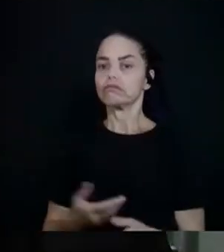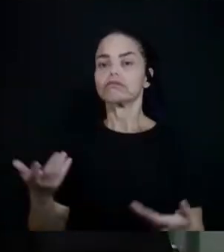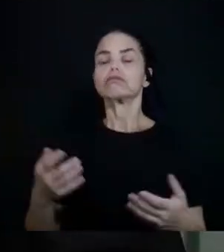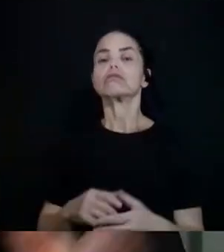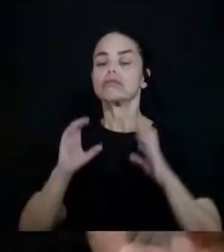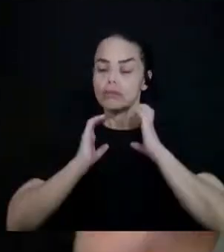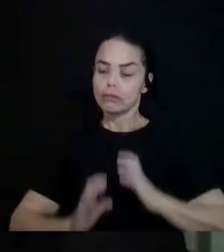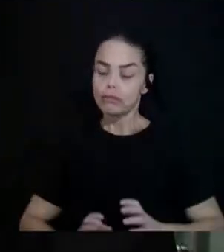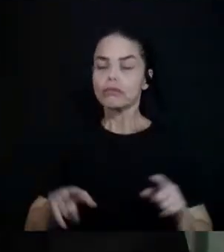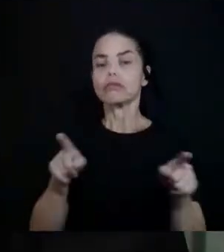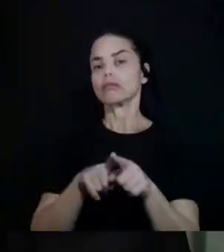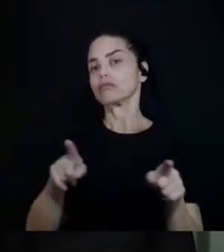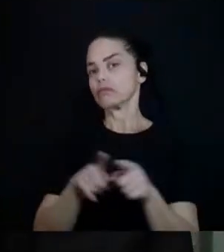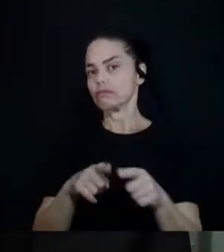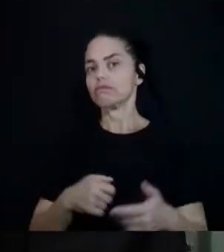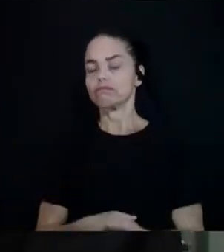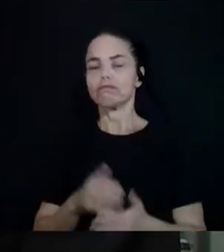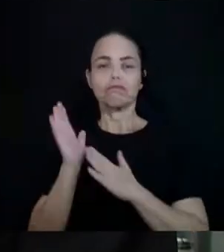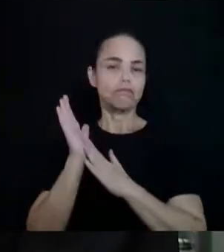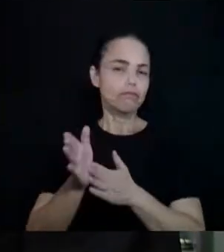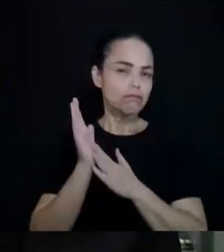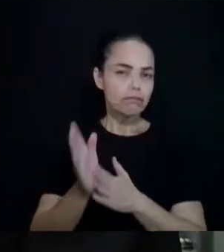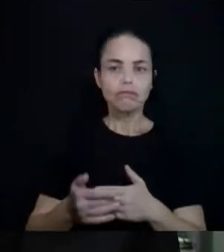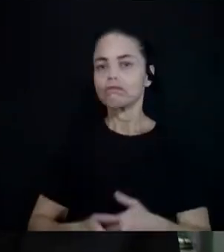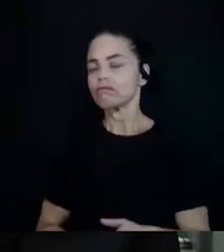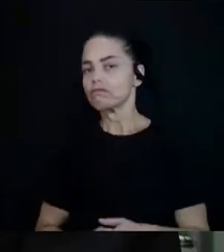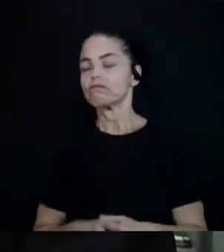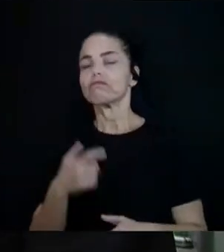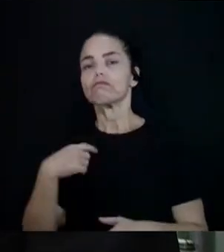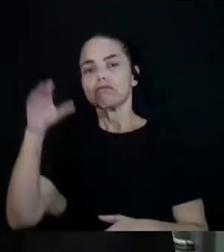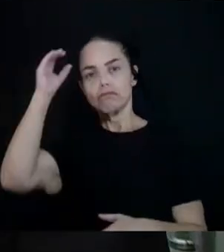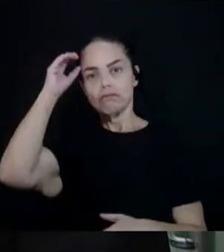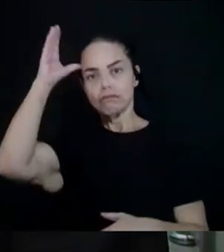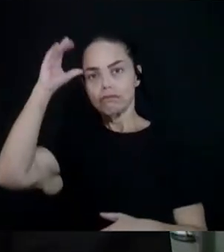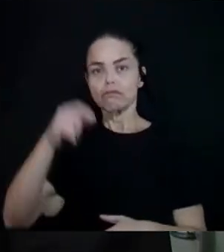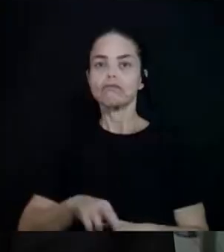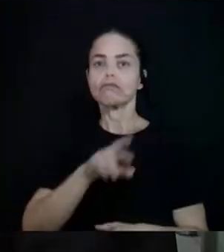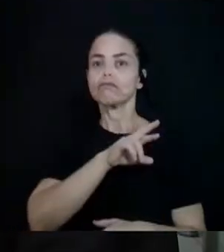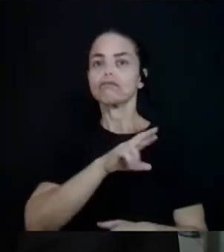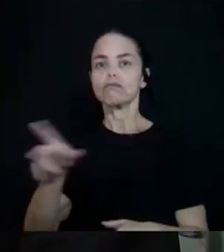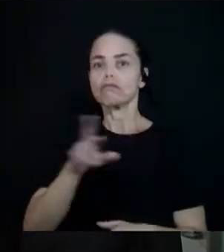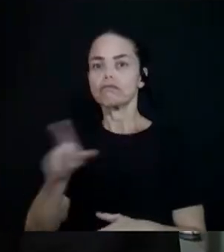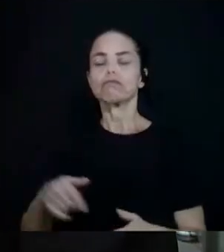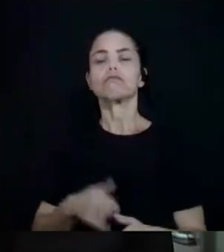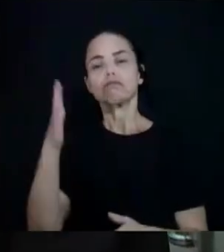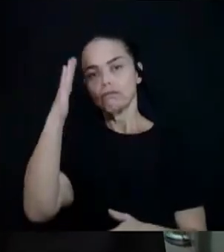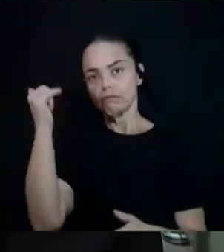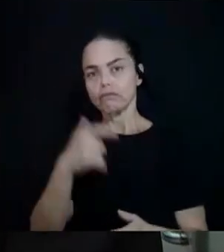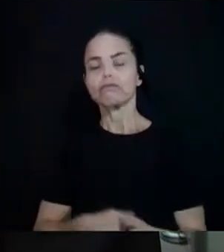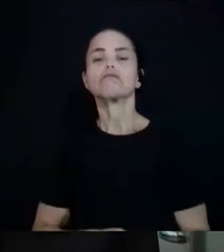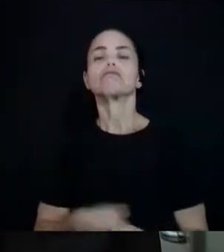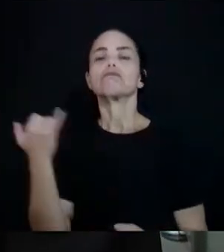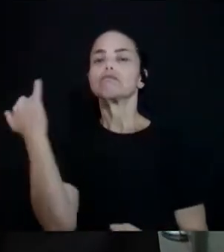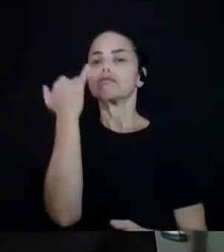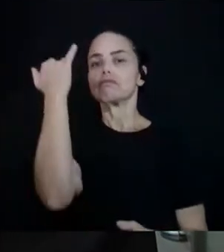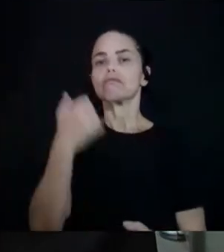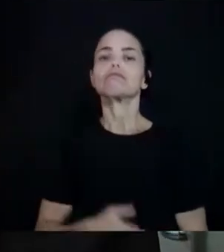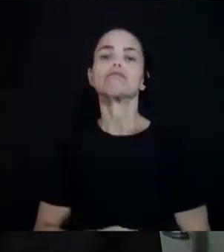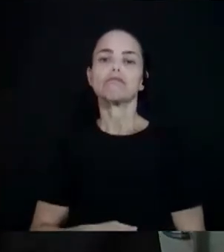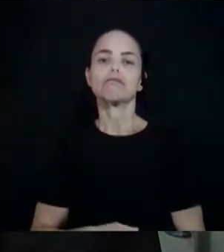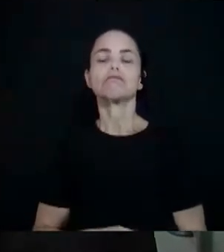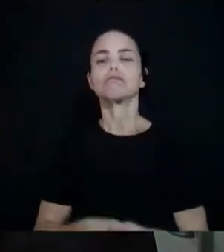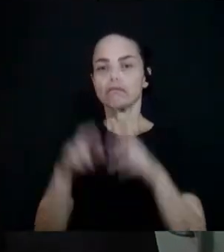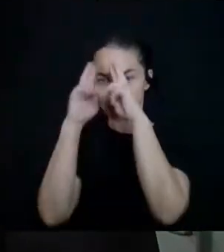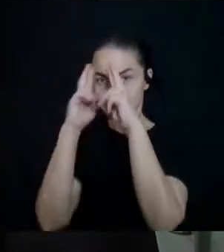como seguir a sua carreira com uma consciência diferenciada, sabendo mais a importância de respeitar as leis,